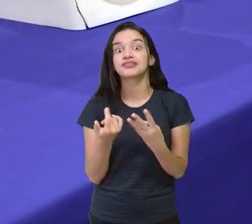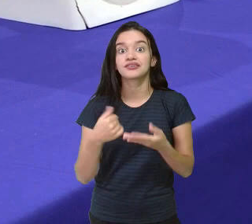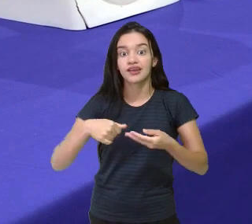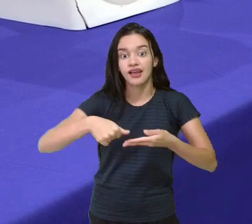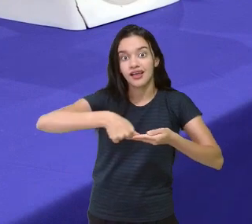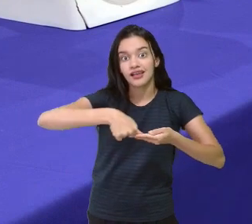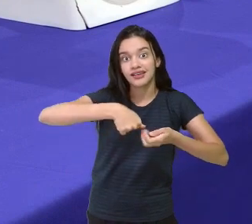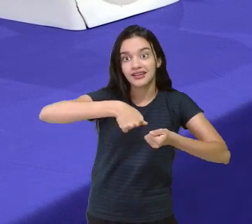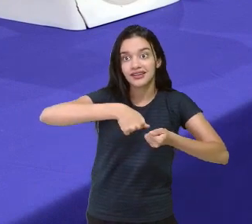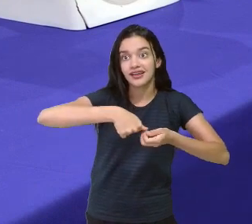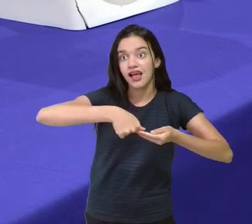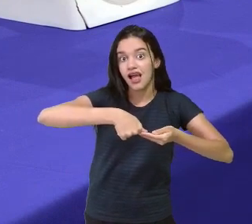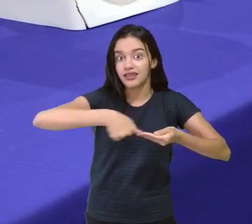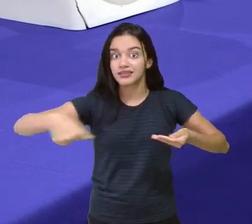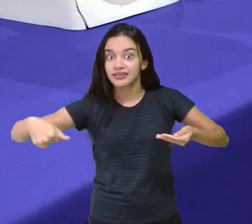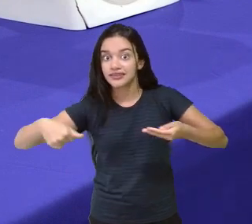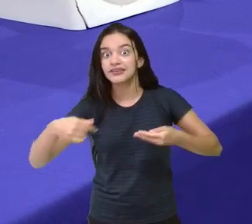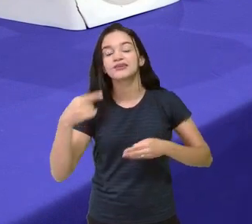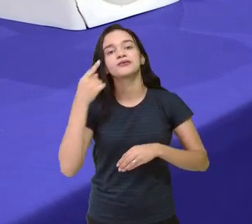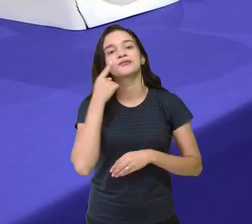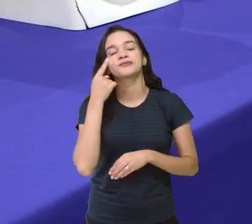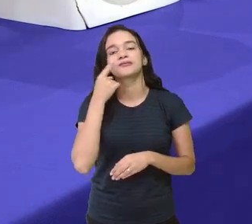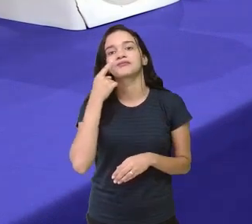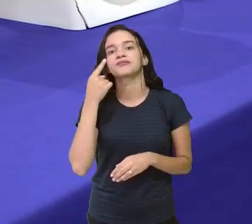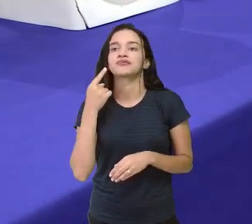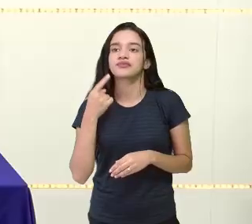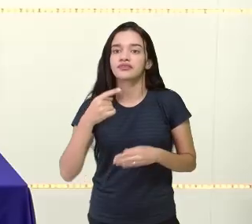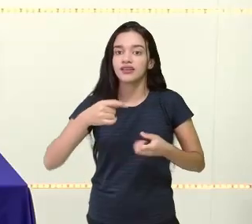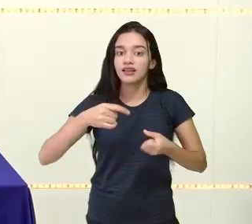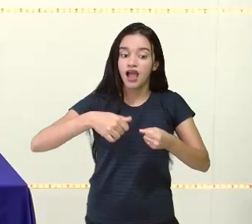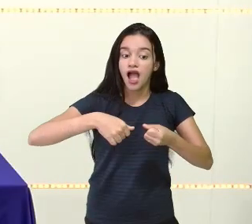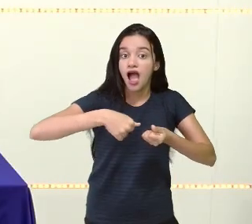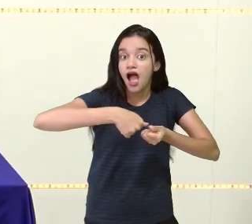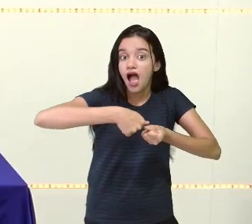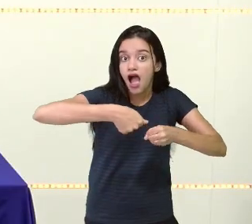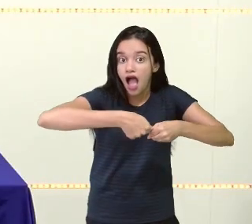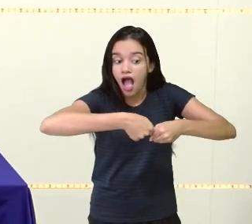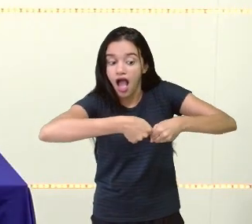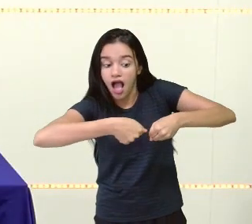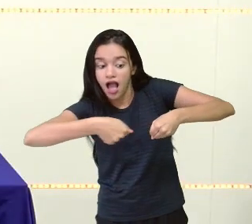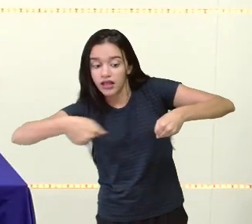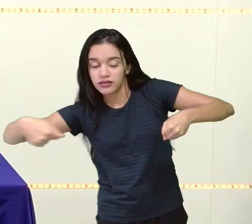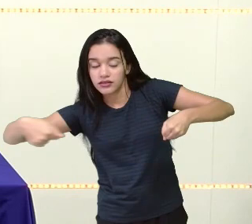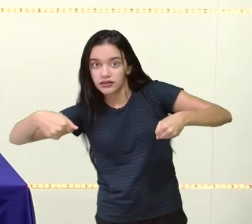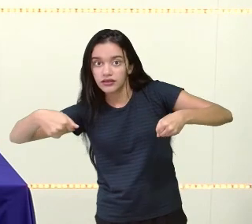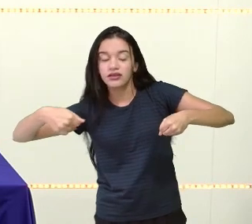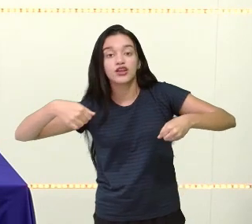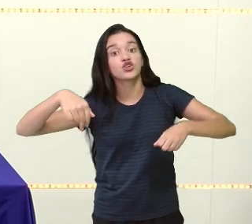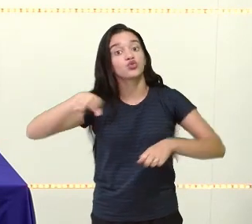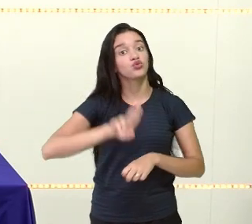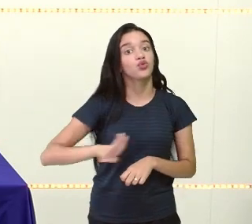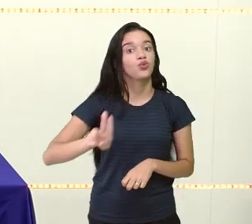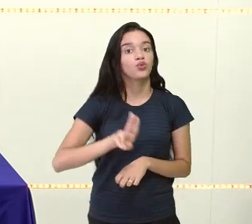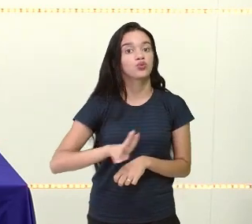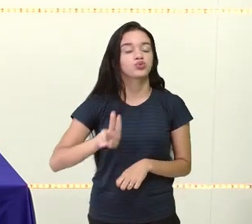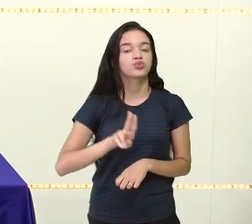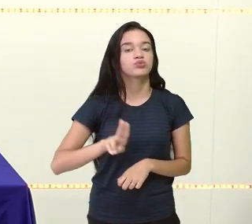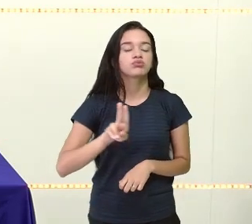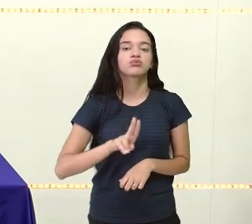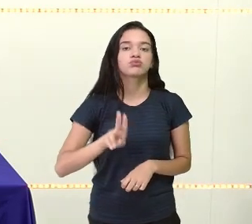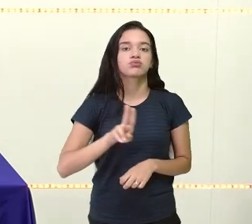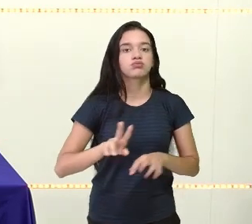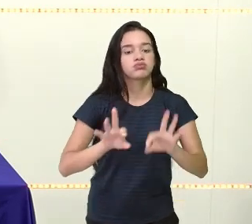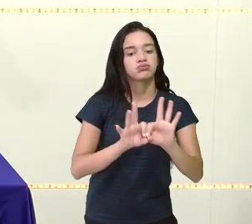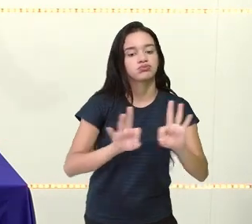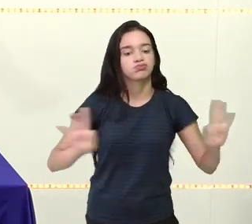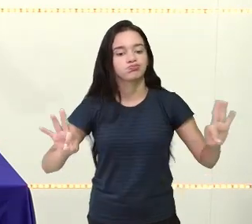trena. Então, olha só, a trena é o instrumento que eu vou utilizar, né, para